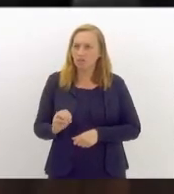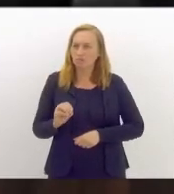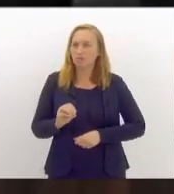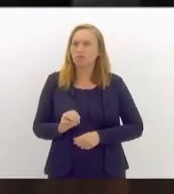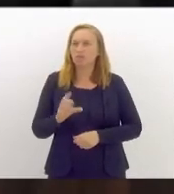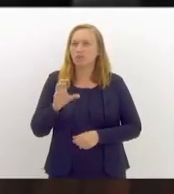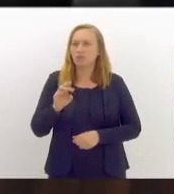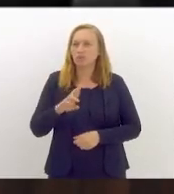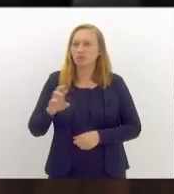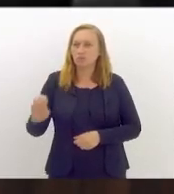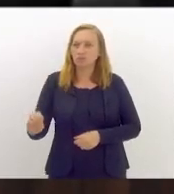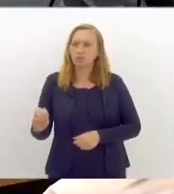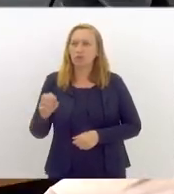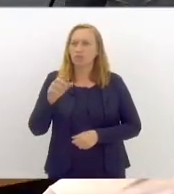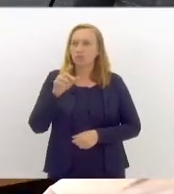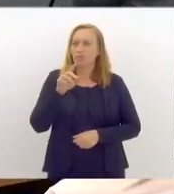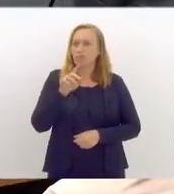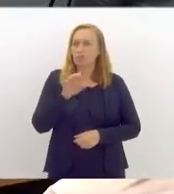TF2